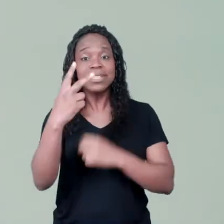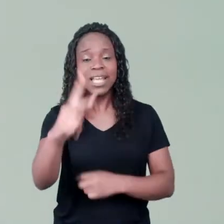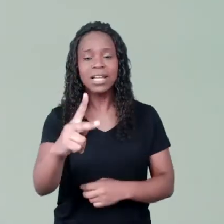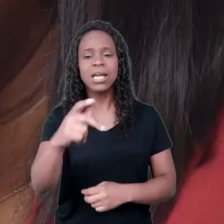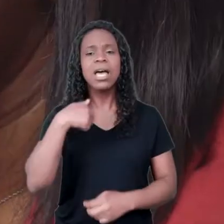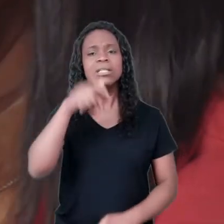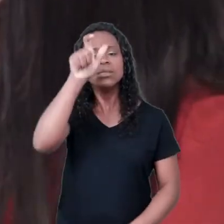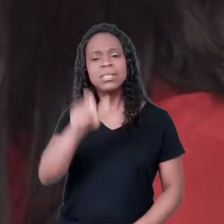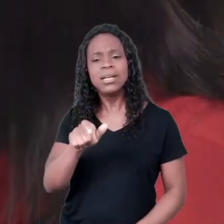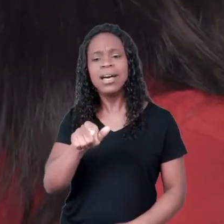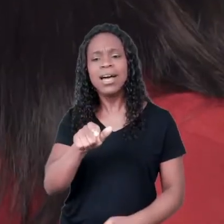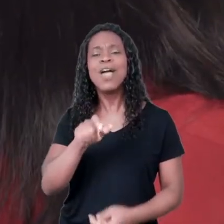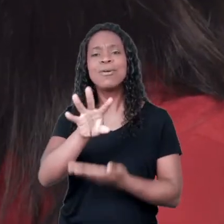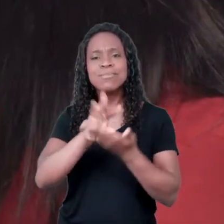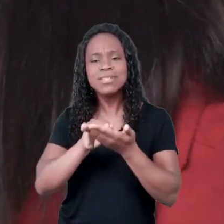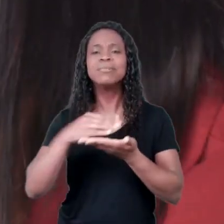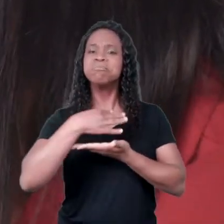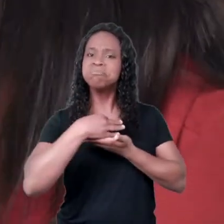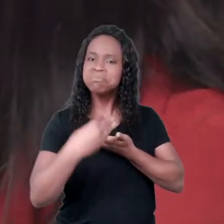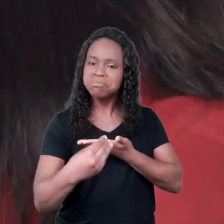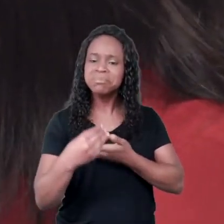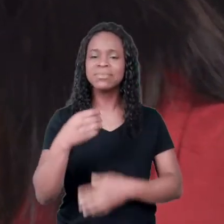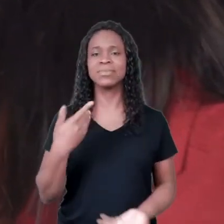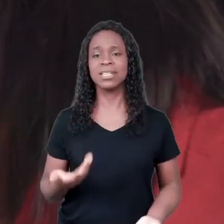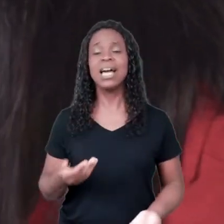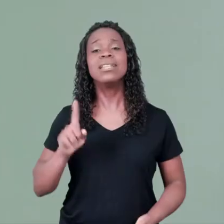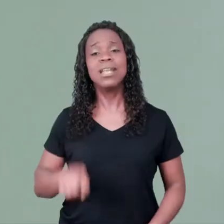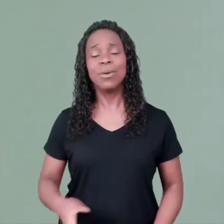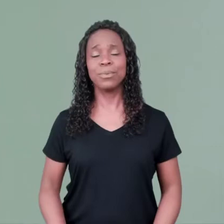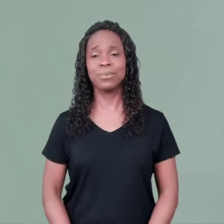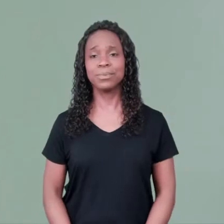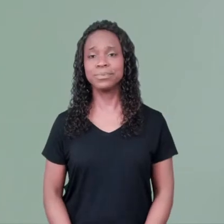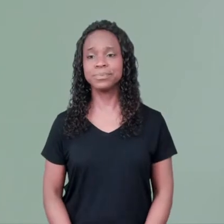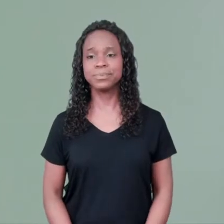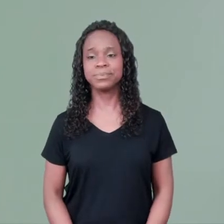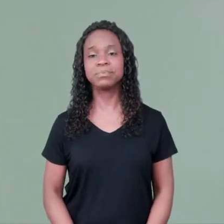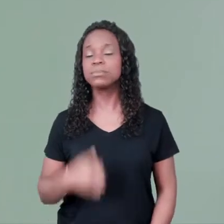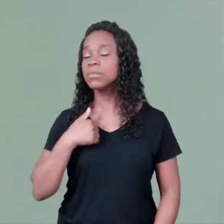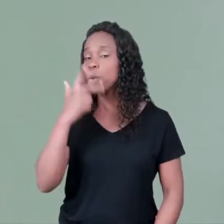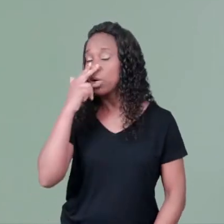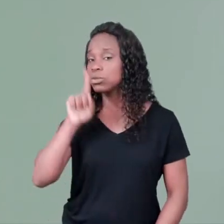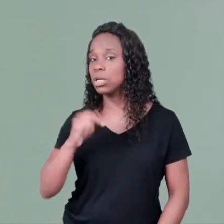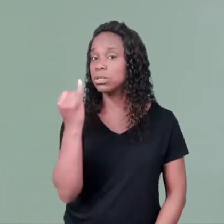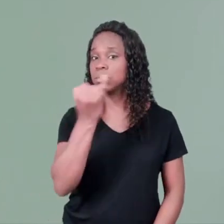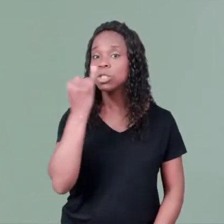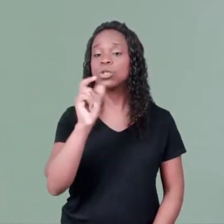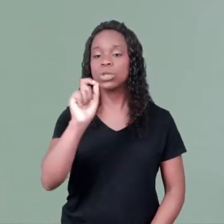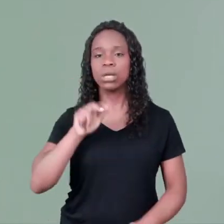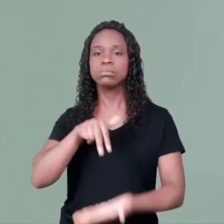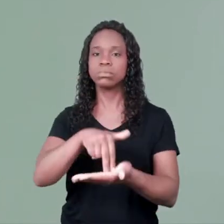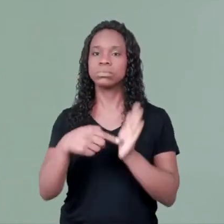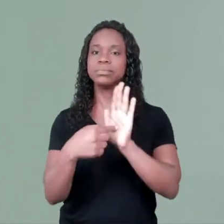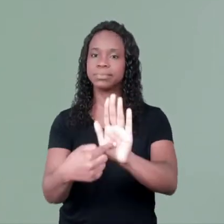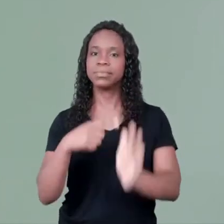também. Eles são eu e eu sou eles. Então, eu acho que é